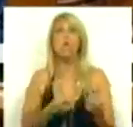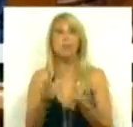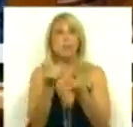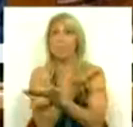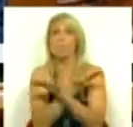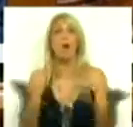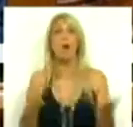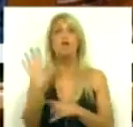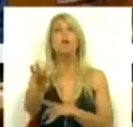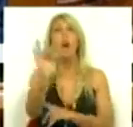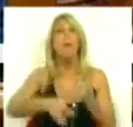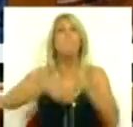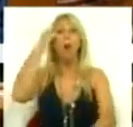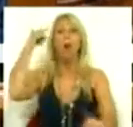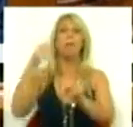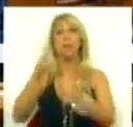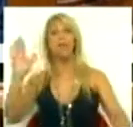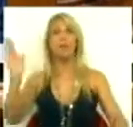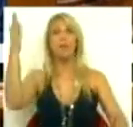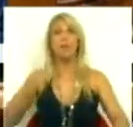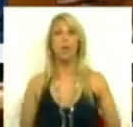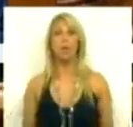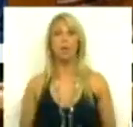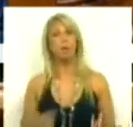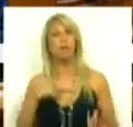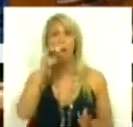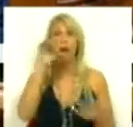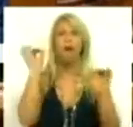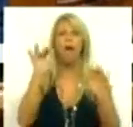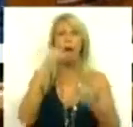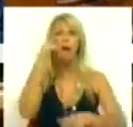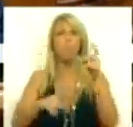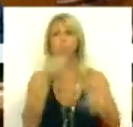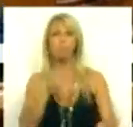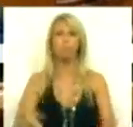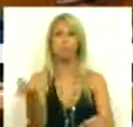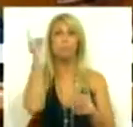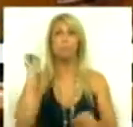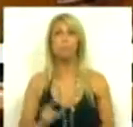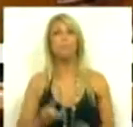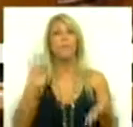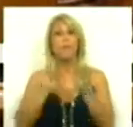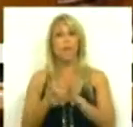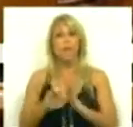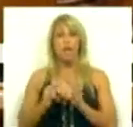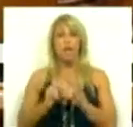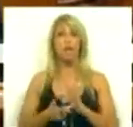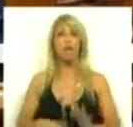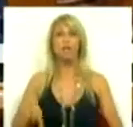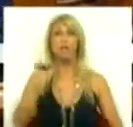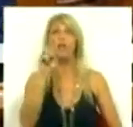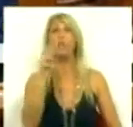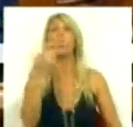escolher melhor os objetivos e as prioridades, a não enganar o povo. O engenheiro Guterres dizia que em Portugal dinheiro